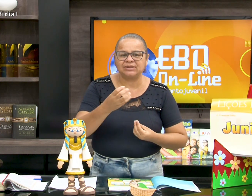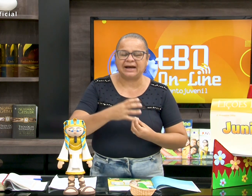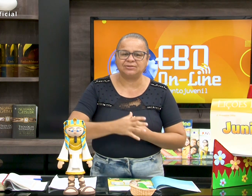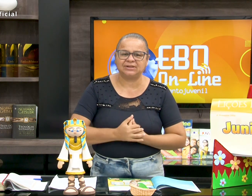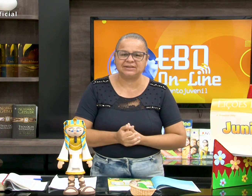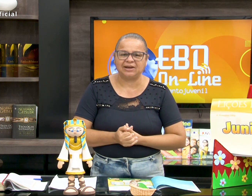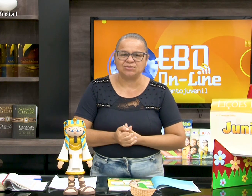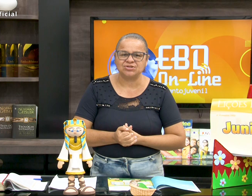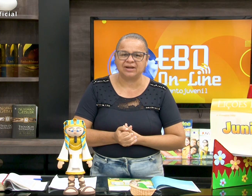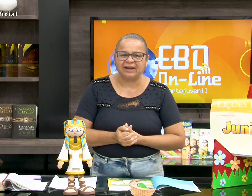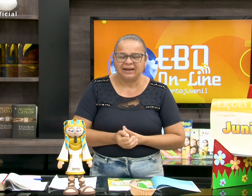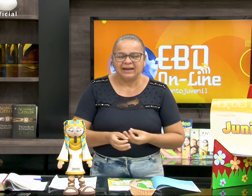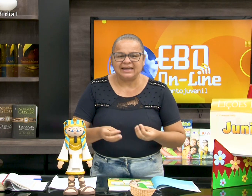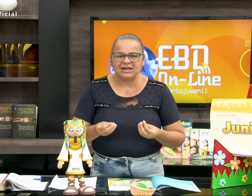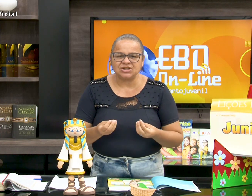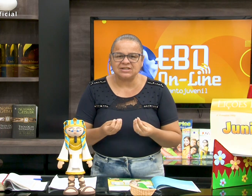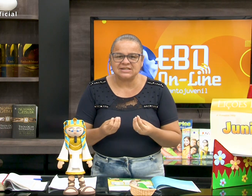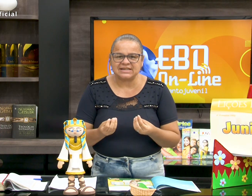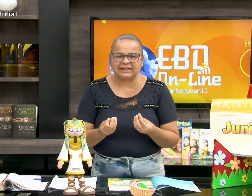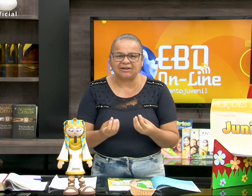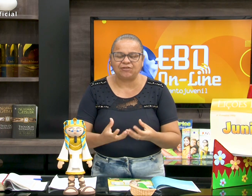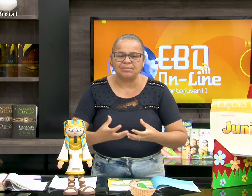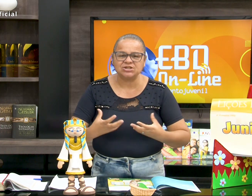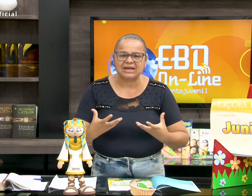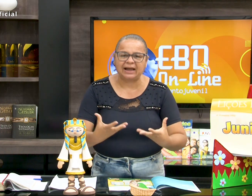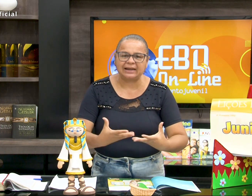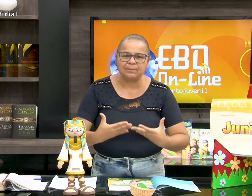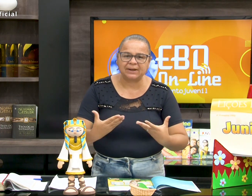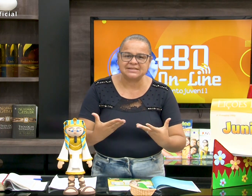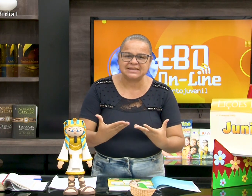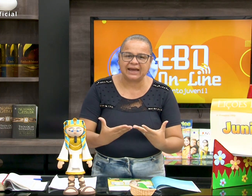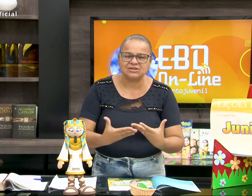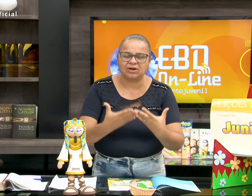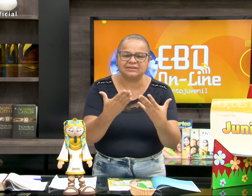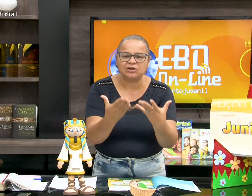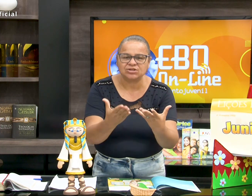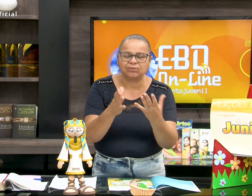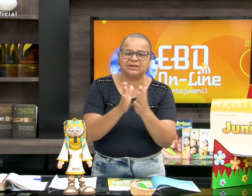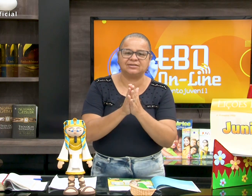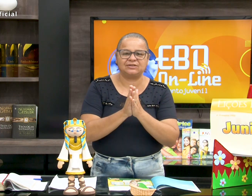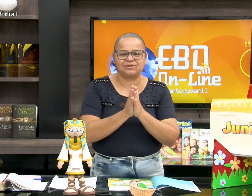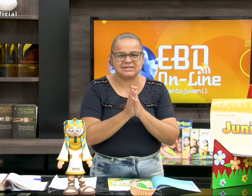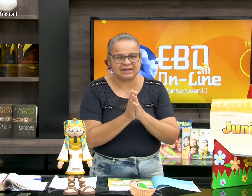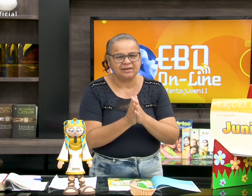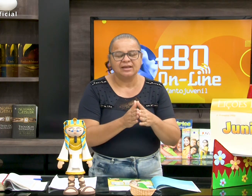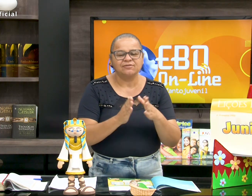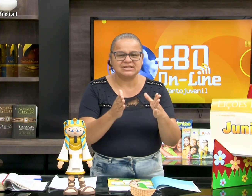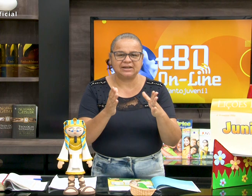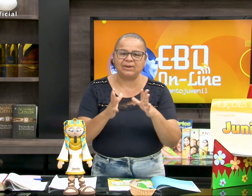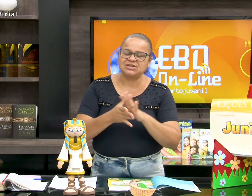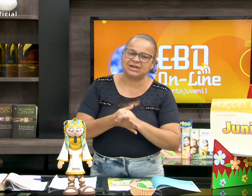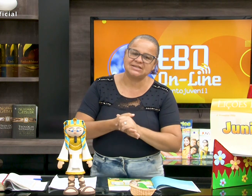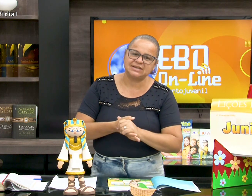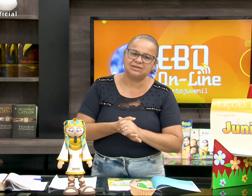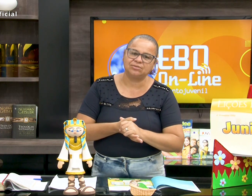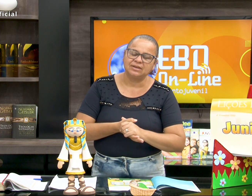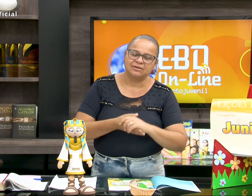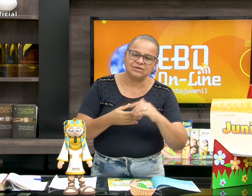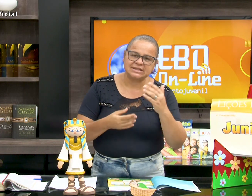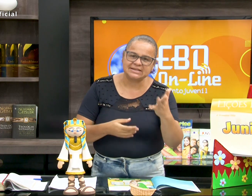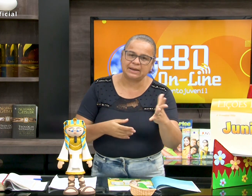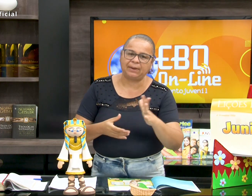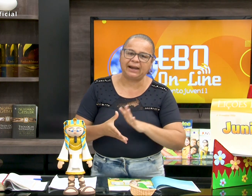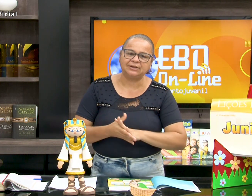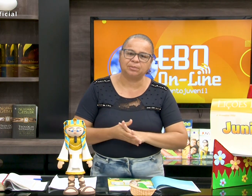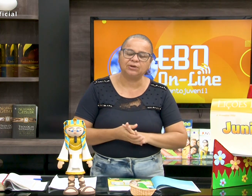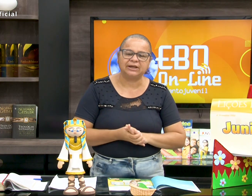têm um cuidado de Deus, né? E a gente, de certa forma, está ali para dizer a eles, ó, Deus está cuidando de você. Você não é esquecido.